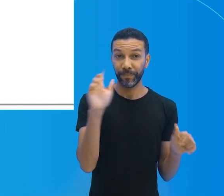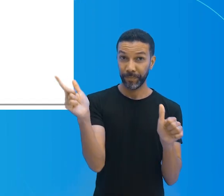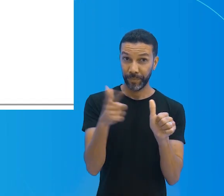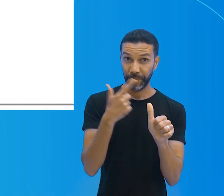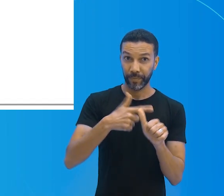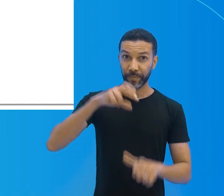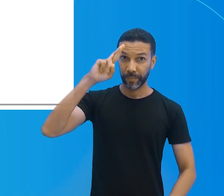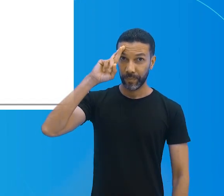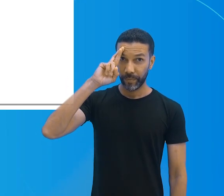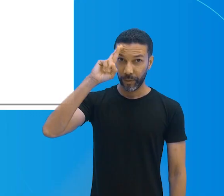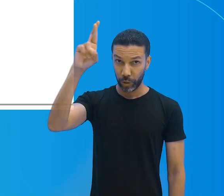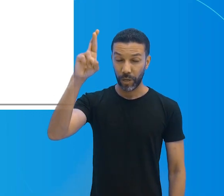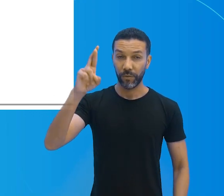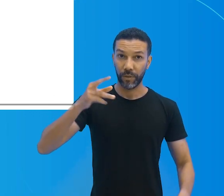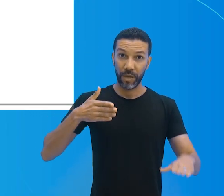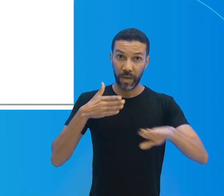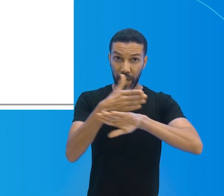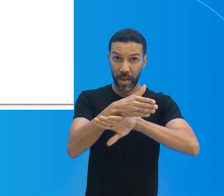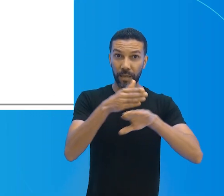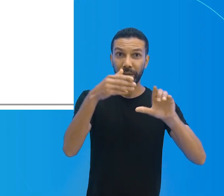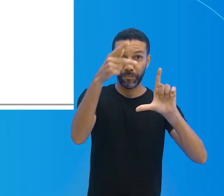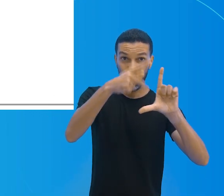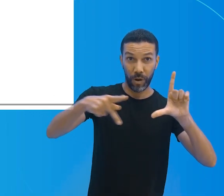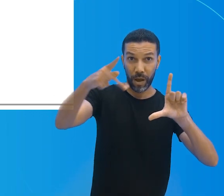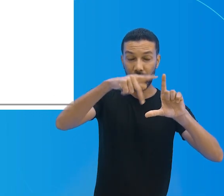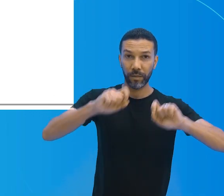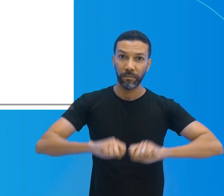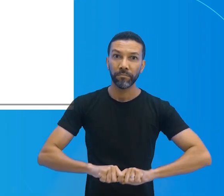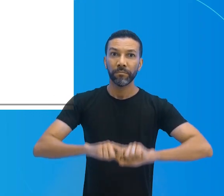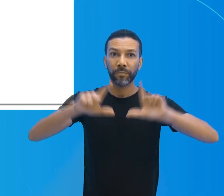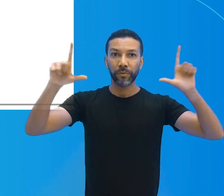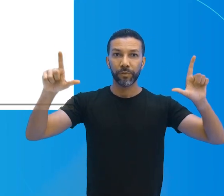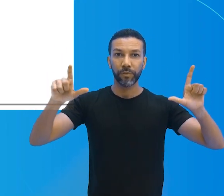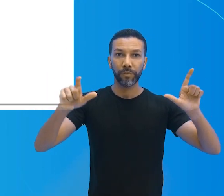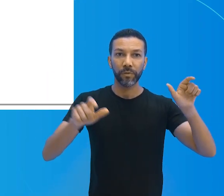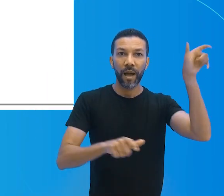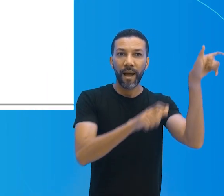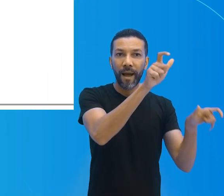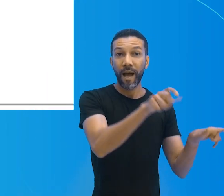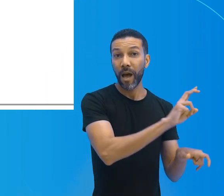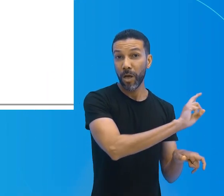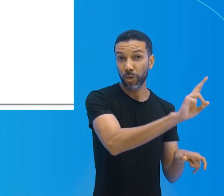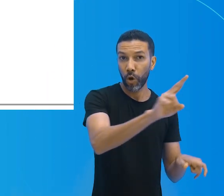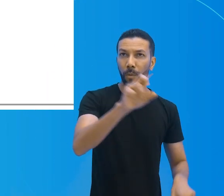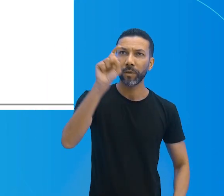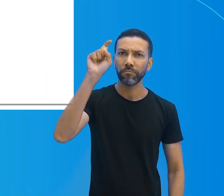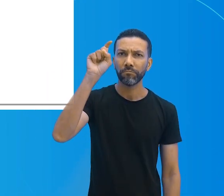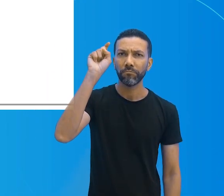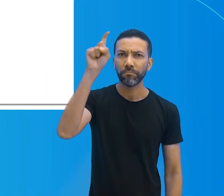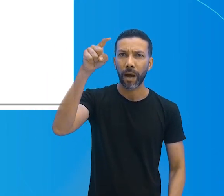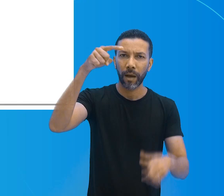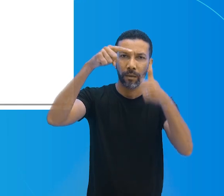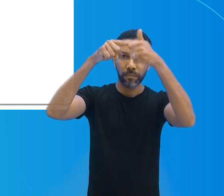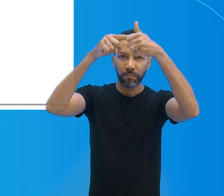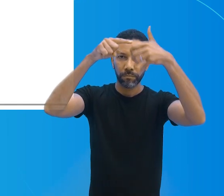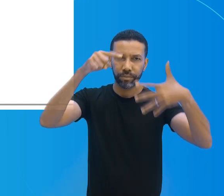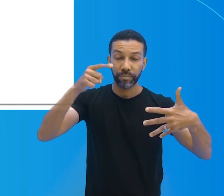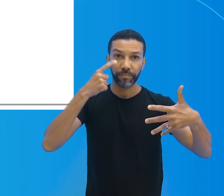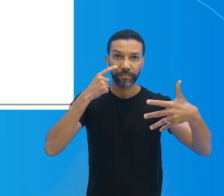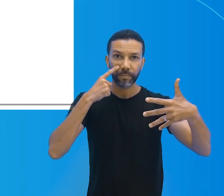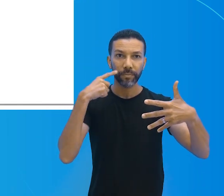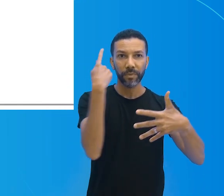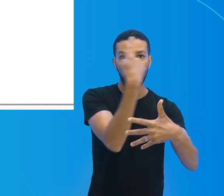vai selecionar o servidor que ele quer homologar e avaliar. Ele vai fazer isso para cada servidor da equipe dele. Vai